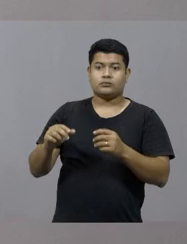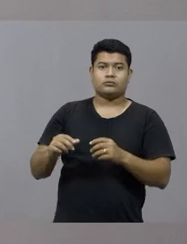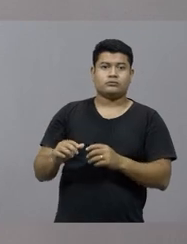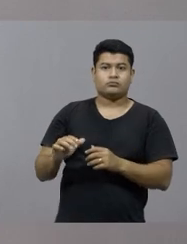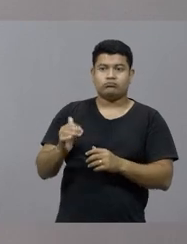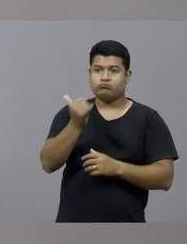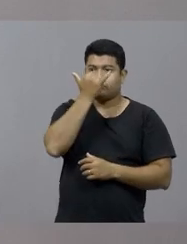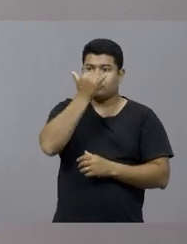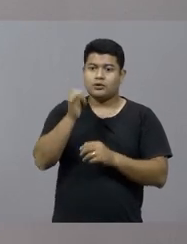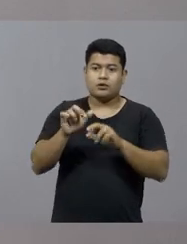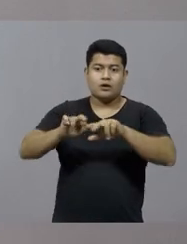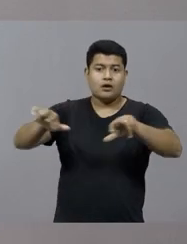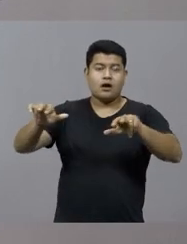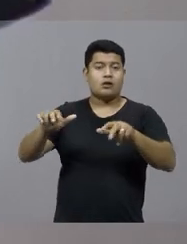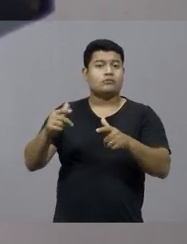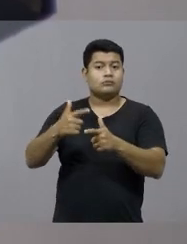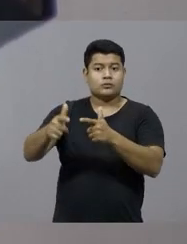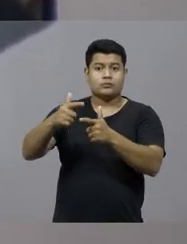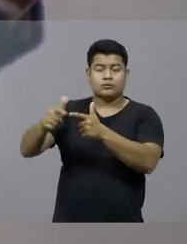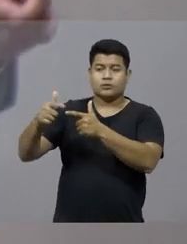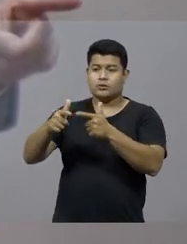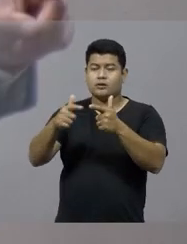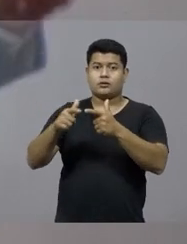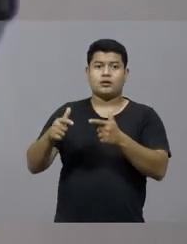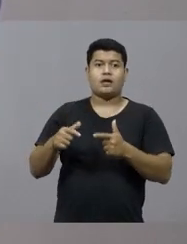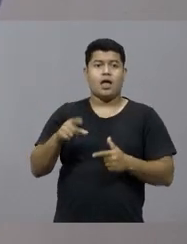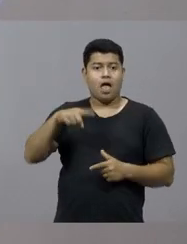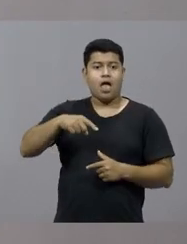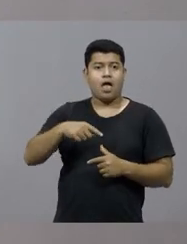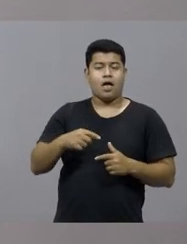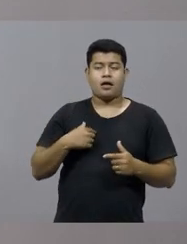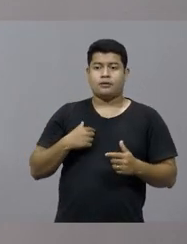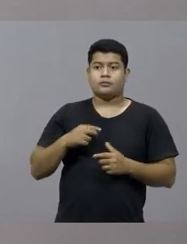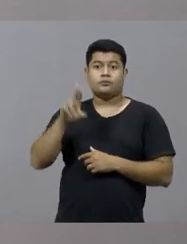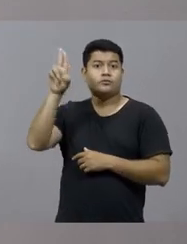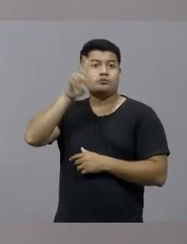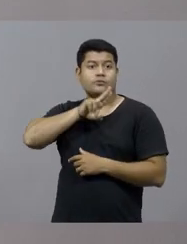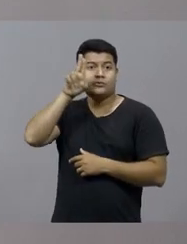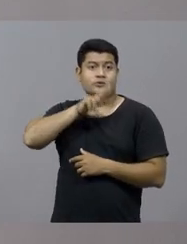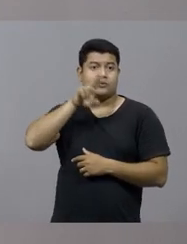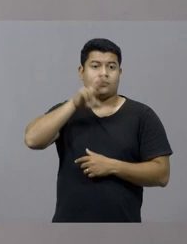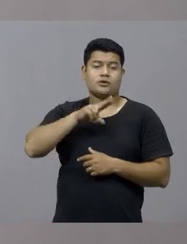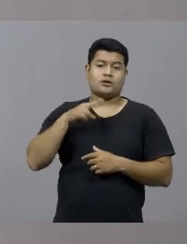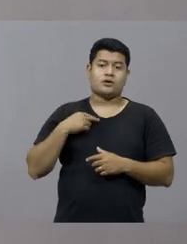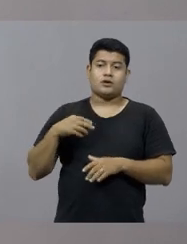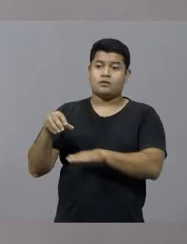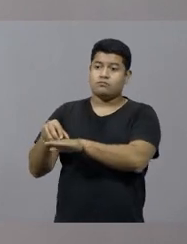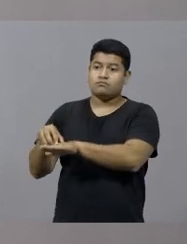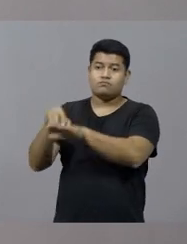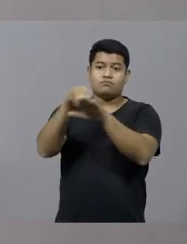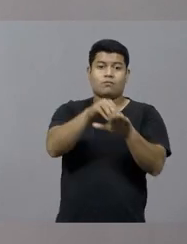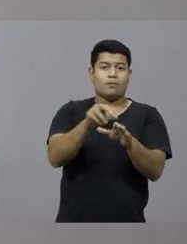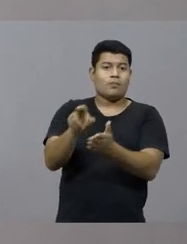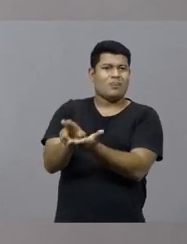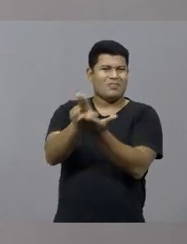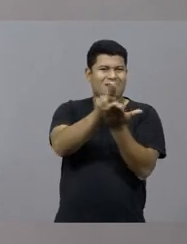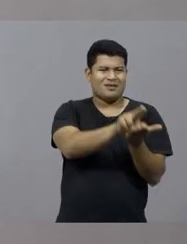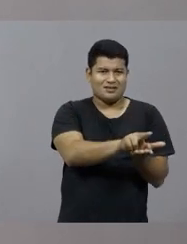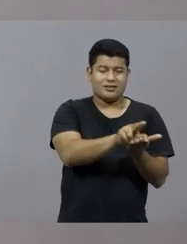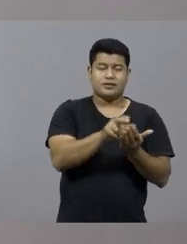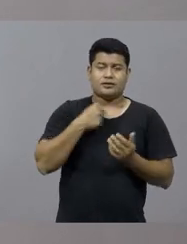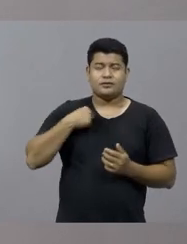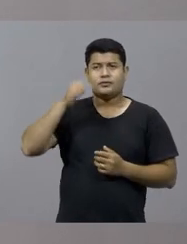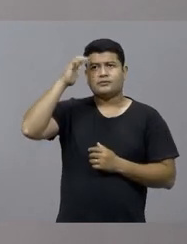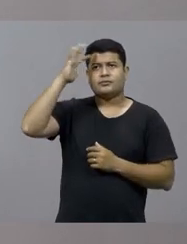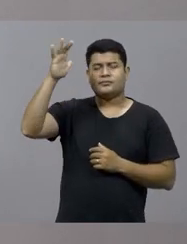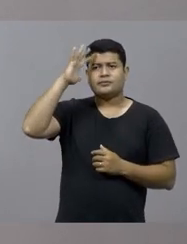uma aeronave que ela é capacitada para atender emergências, transporte de pacientes. Eu fico